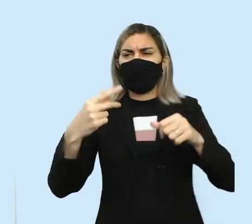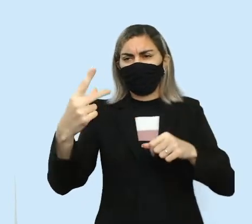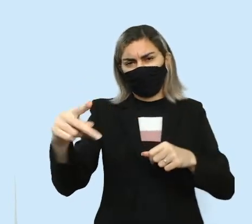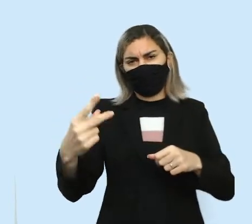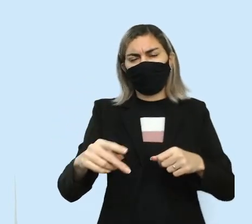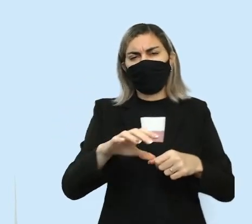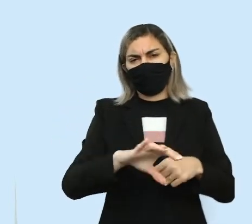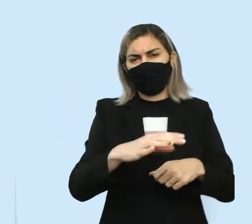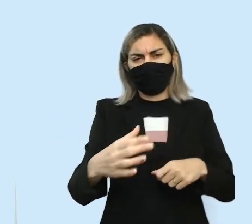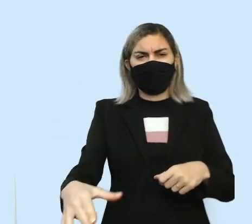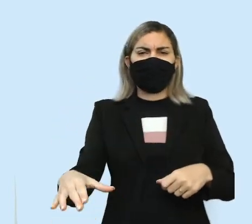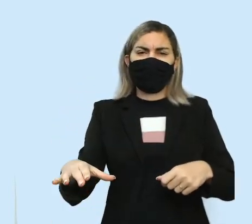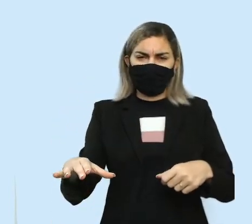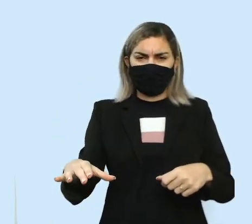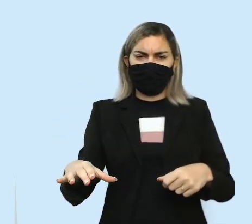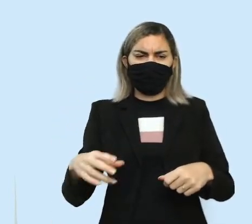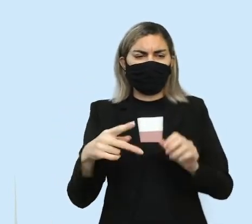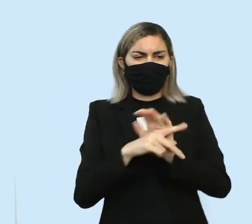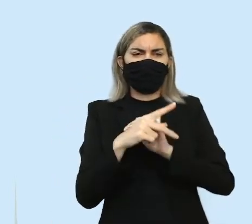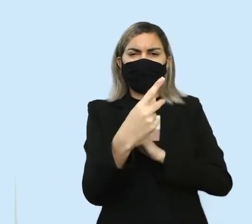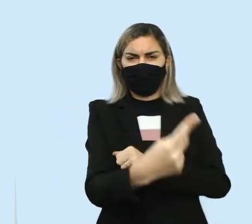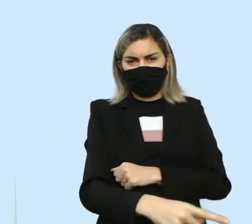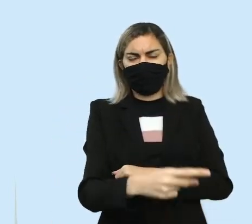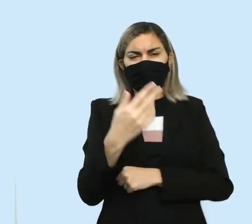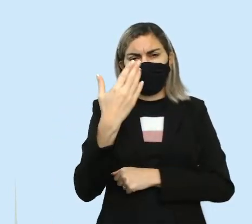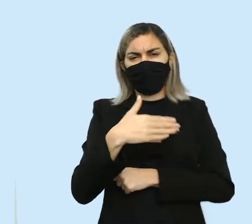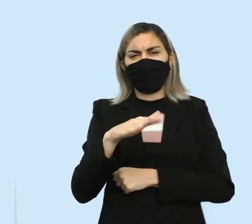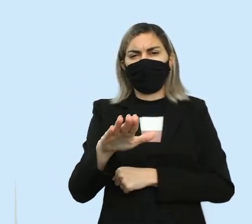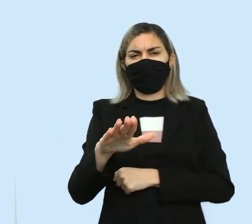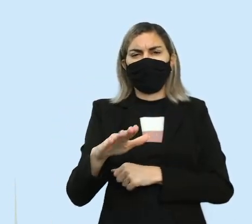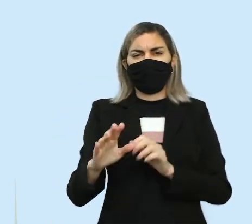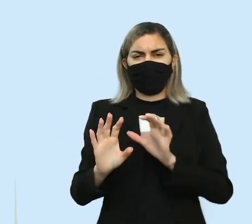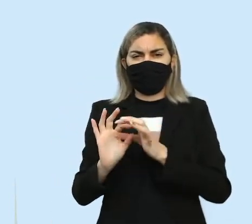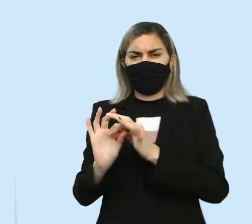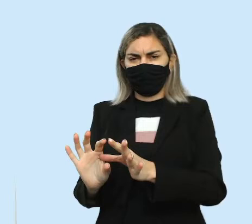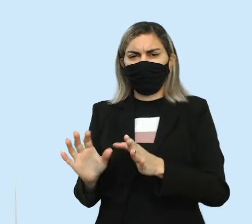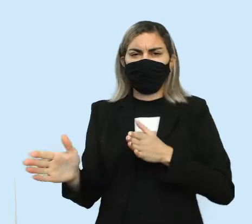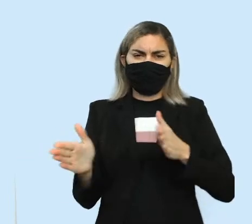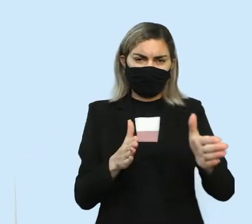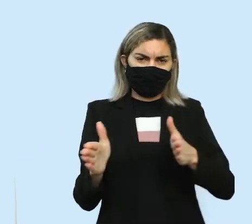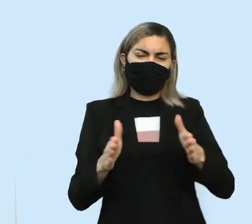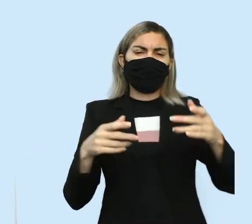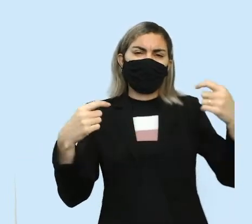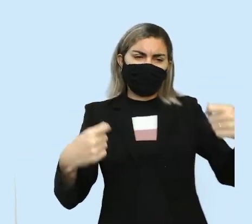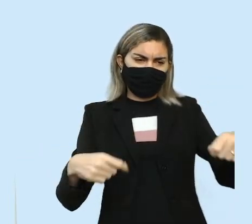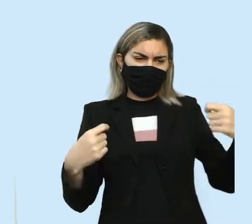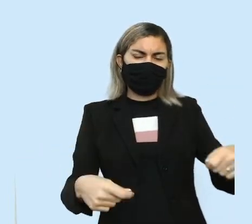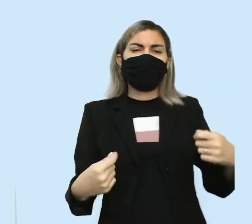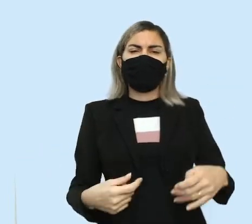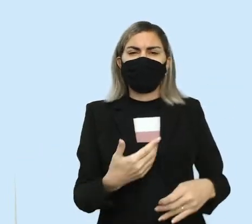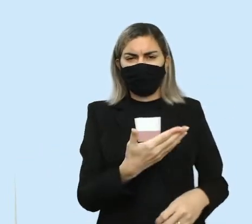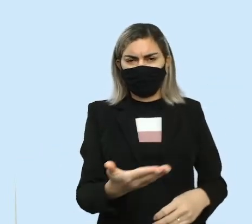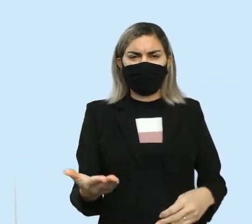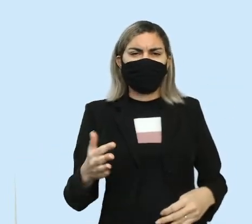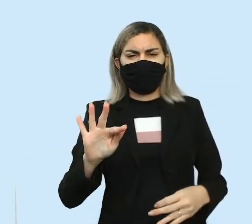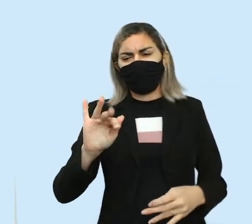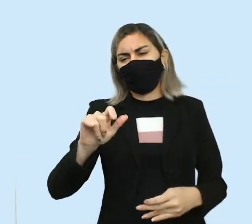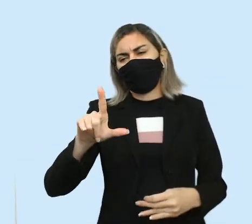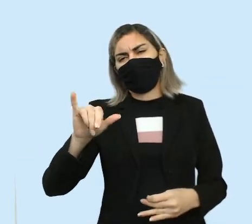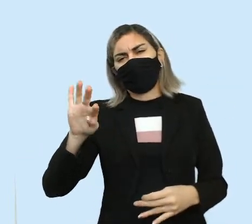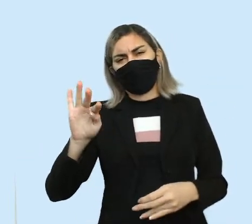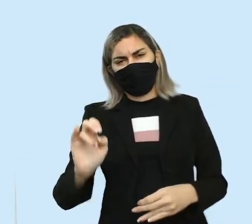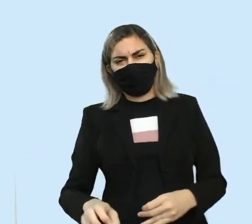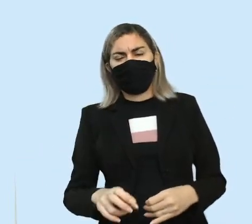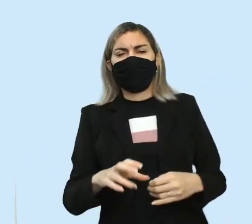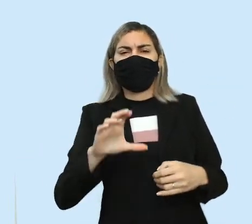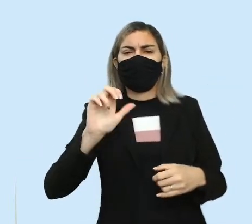os hebreus, era uma terra sua, prometida, deixada em outro momento por uma necessidade. E os filisteus estão lá, assim